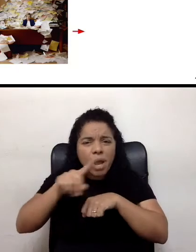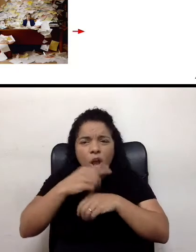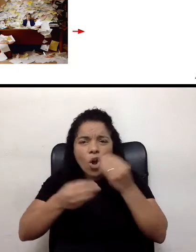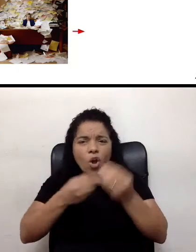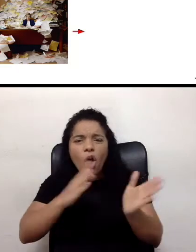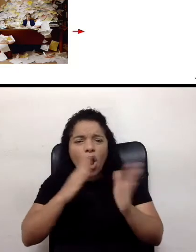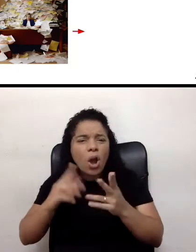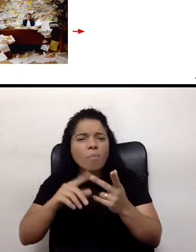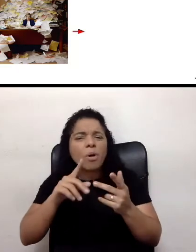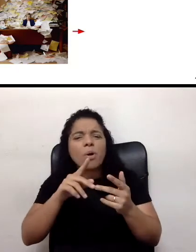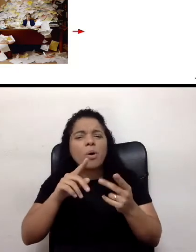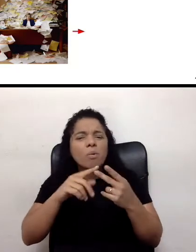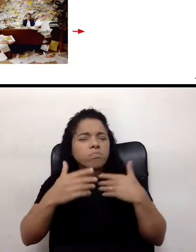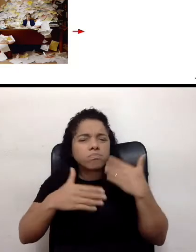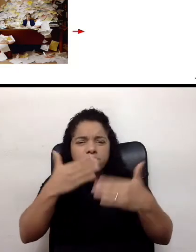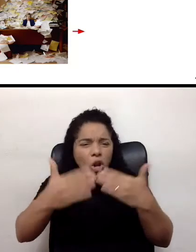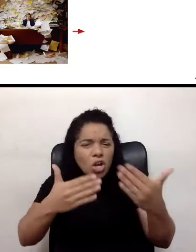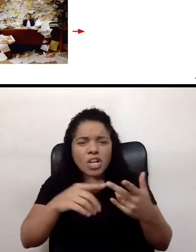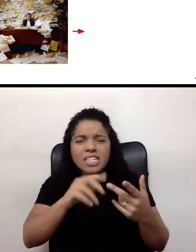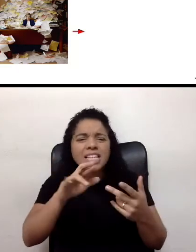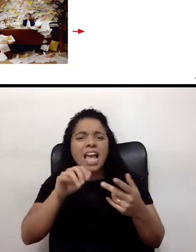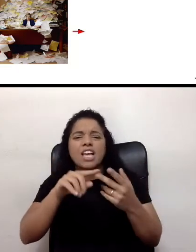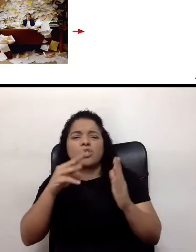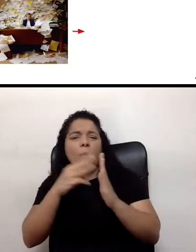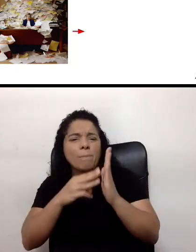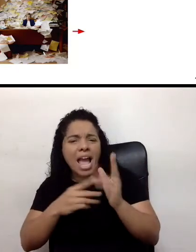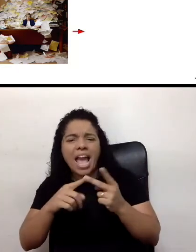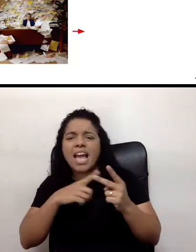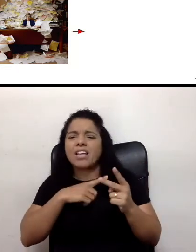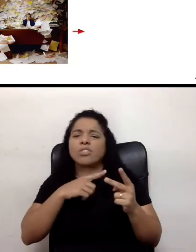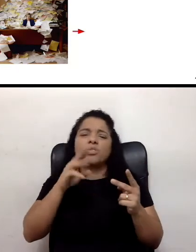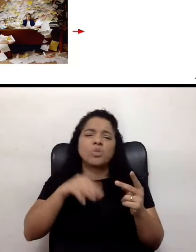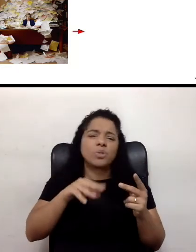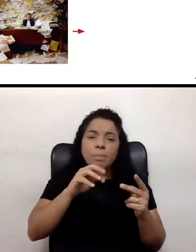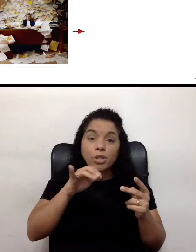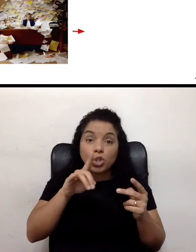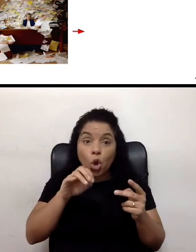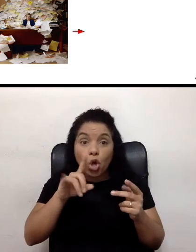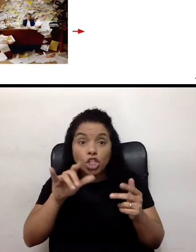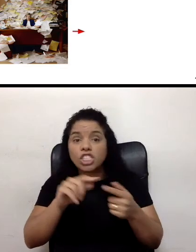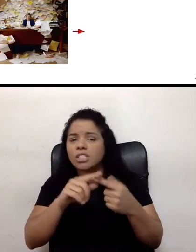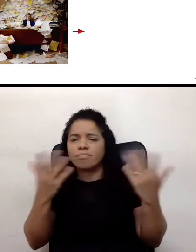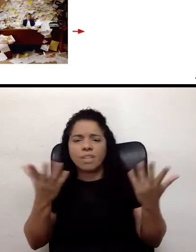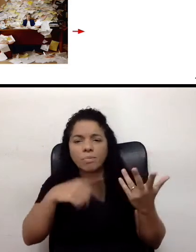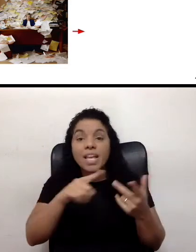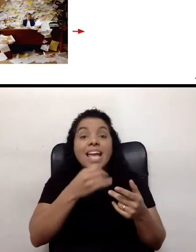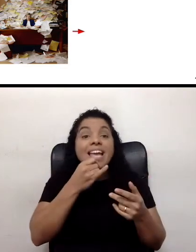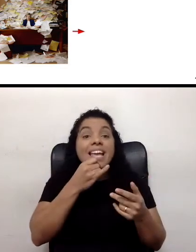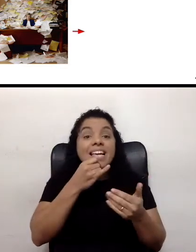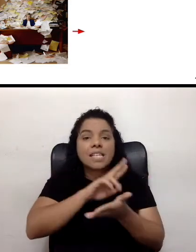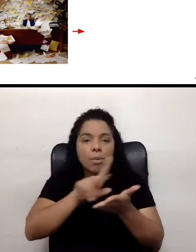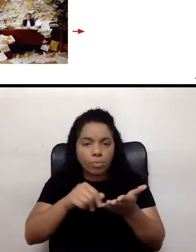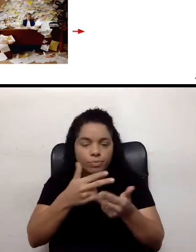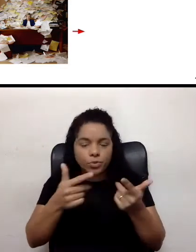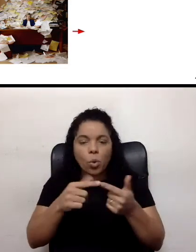processos, métricas e metodologias que a gente pode usar. Eu vou dar um exemplo aqui de uma das coisas que eu achei